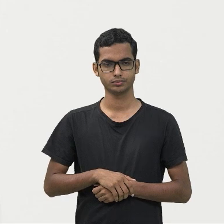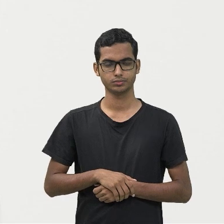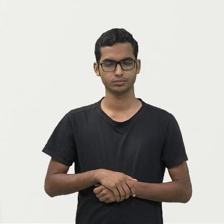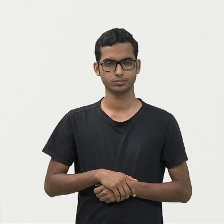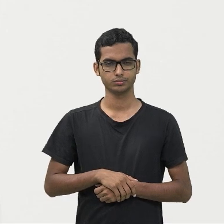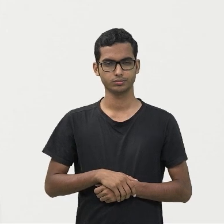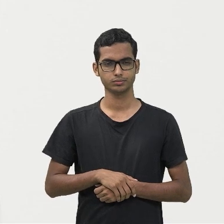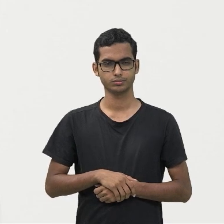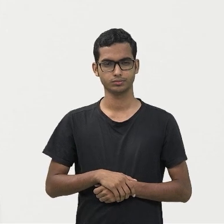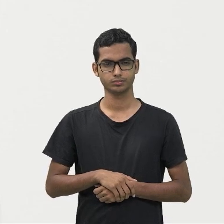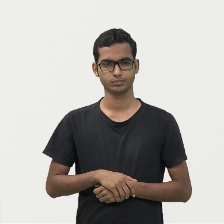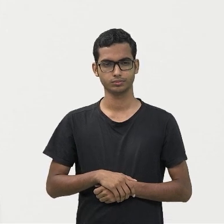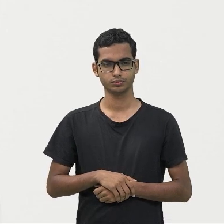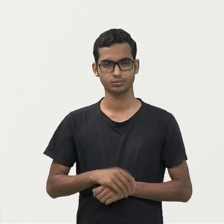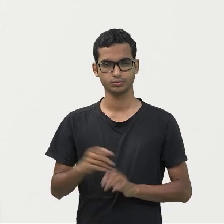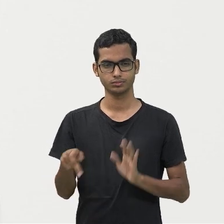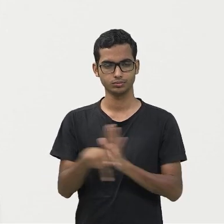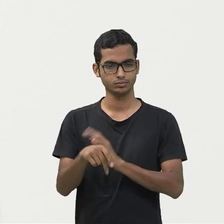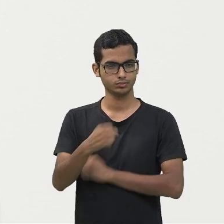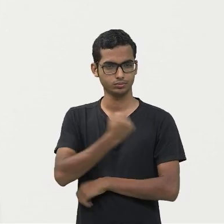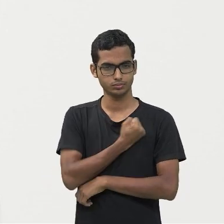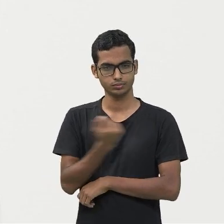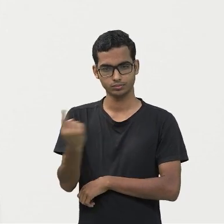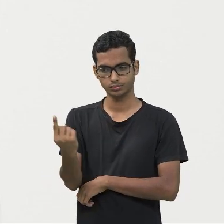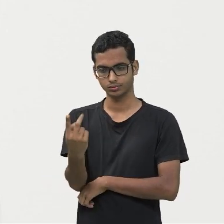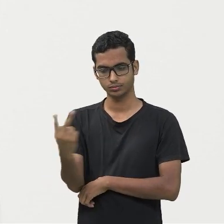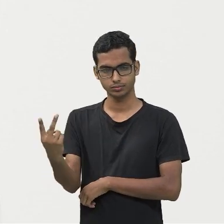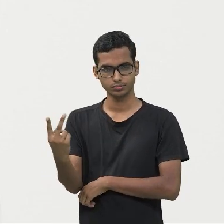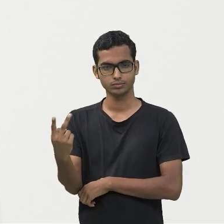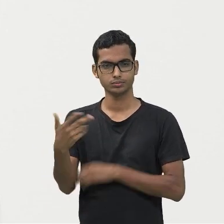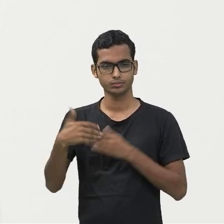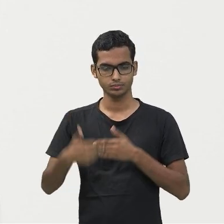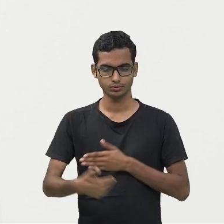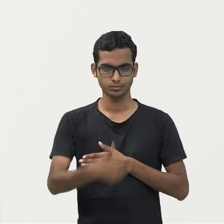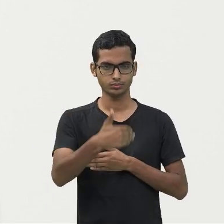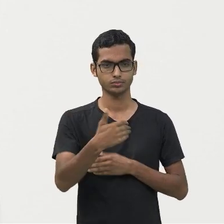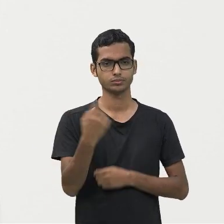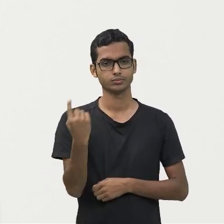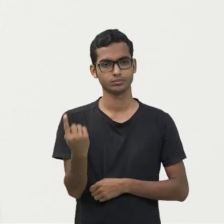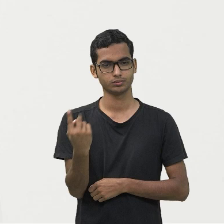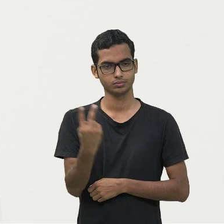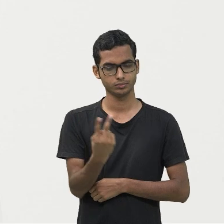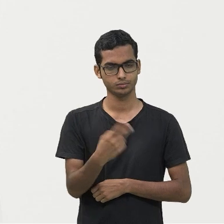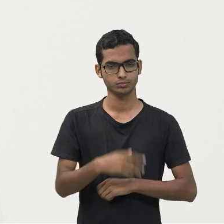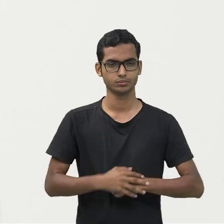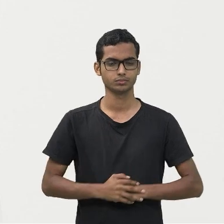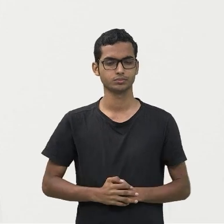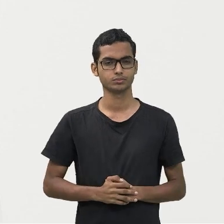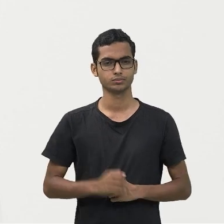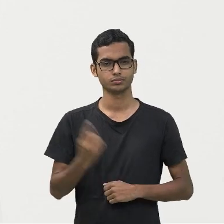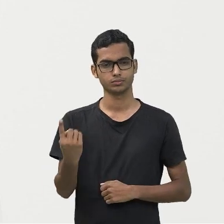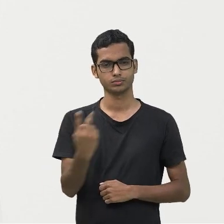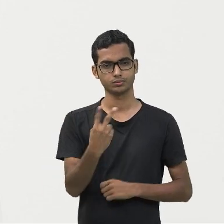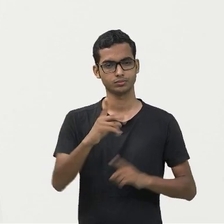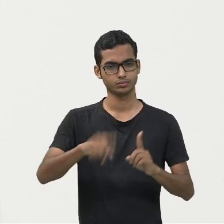12. E a gente vai de 12 em 12. Então, 12 mais